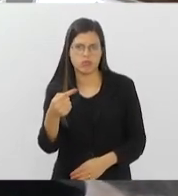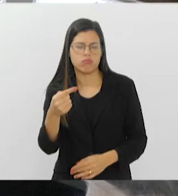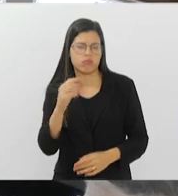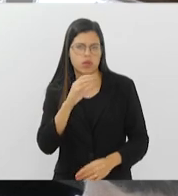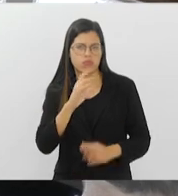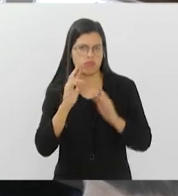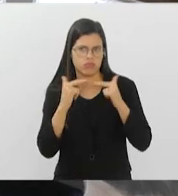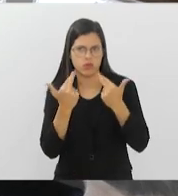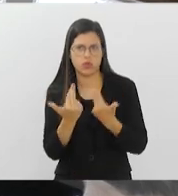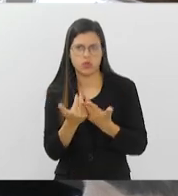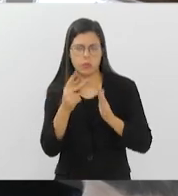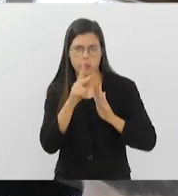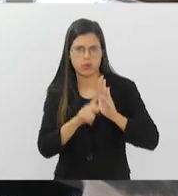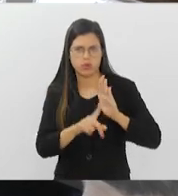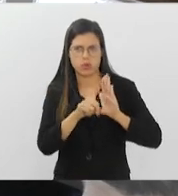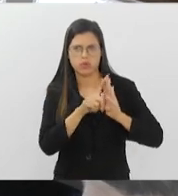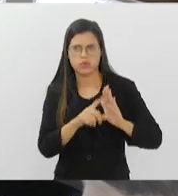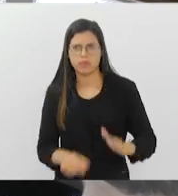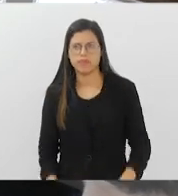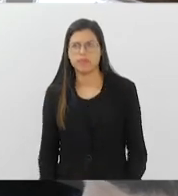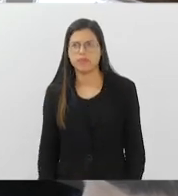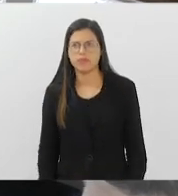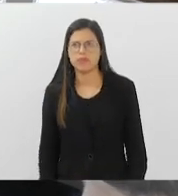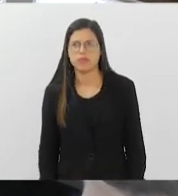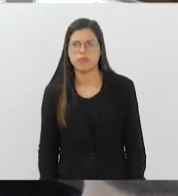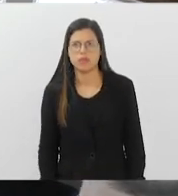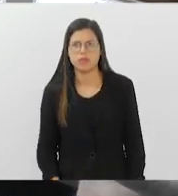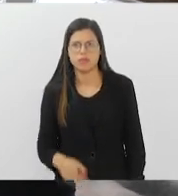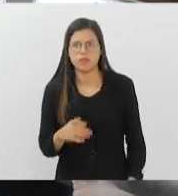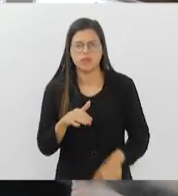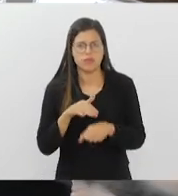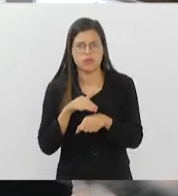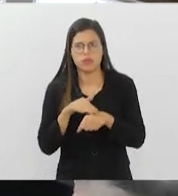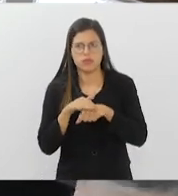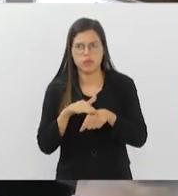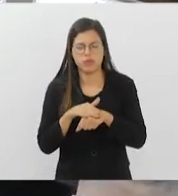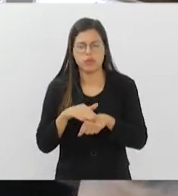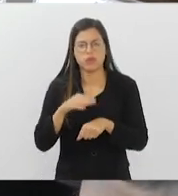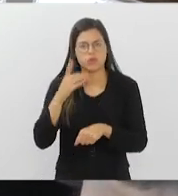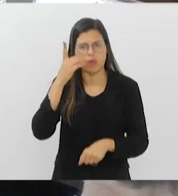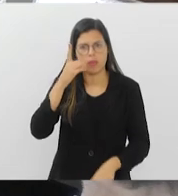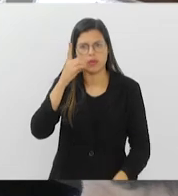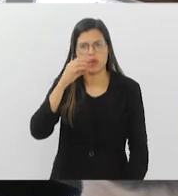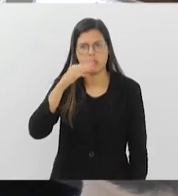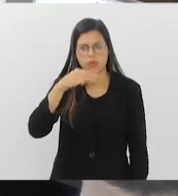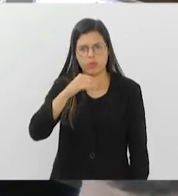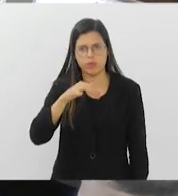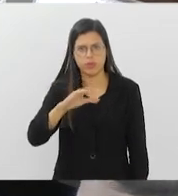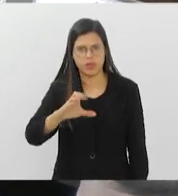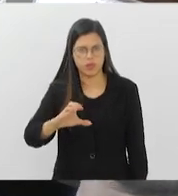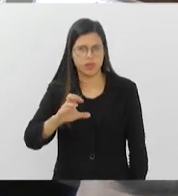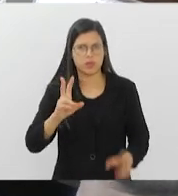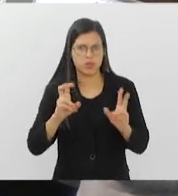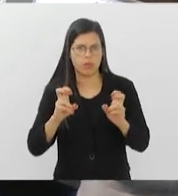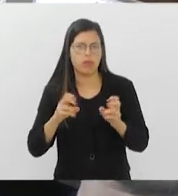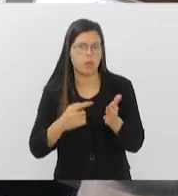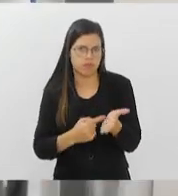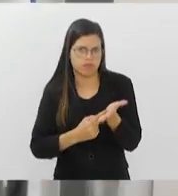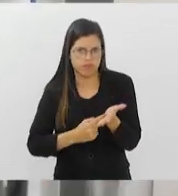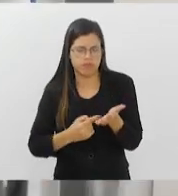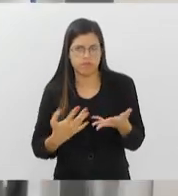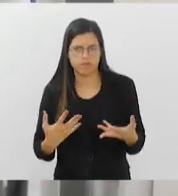projeto... Sobre as eu até falei ontem com Vossa Excelência. Ontem conversei com o deputado Mink também sobre a matéria. Então está aqui o firmado